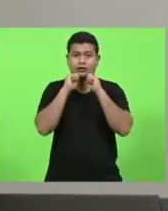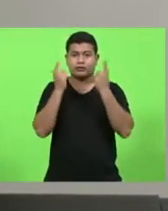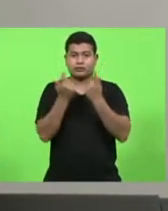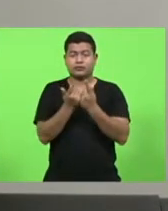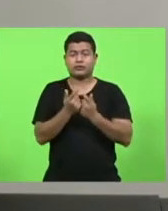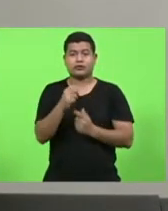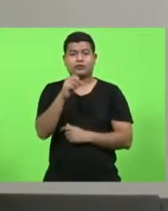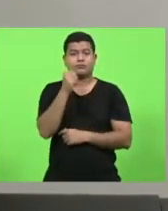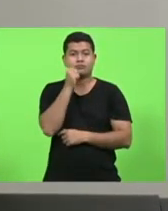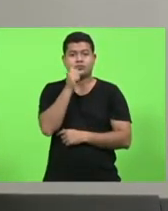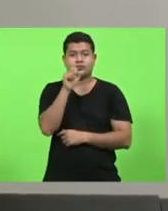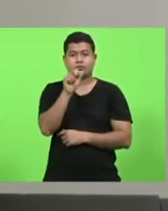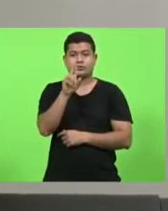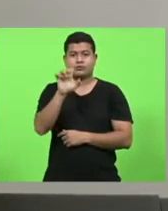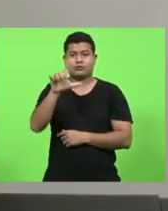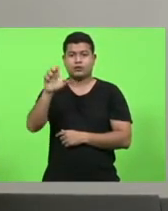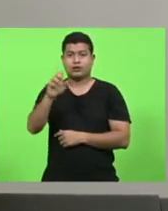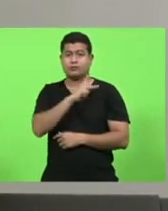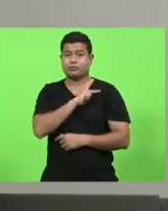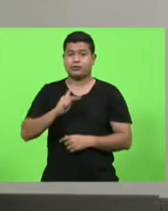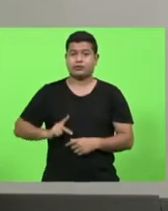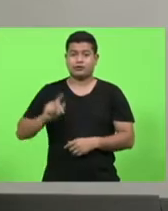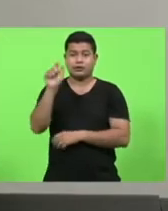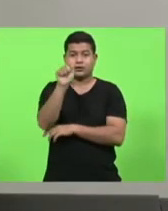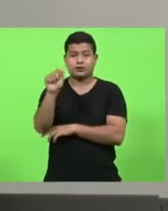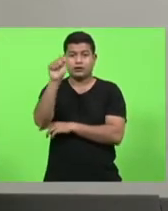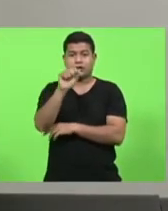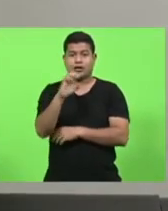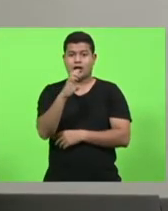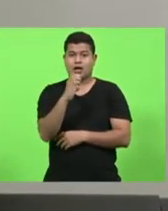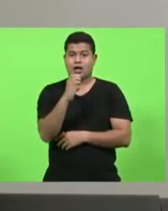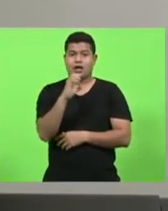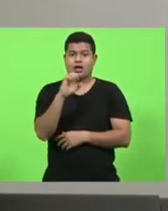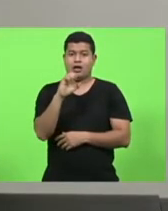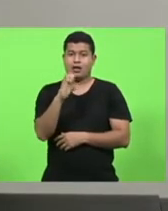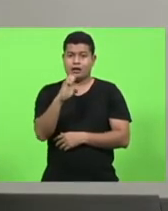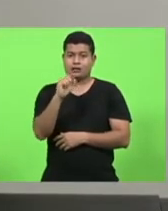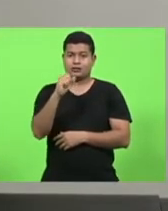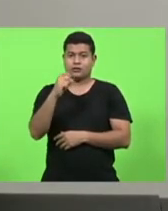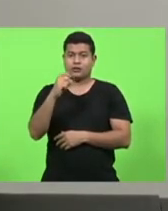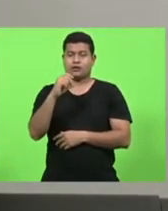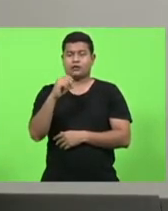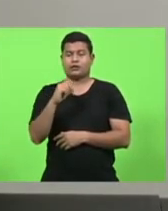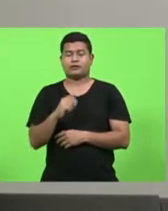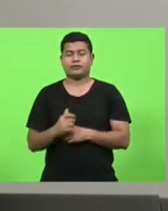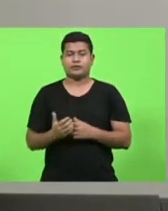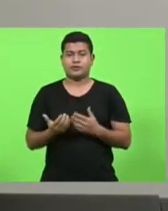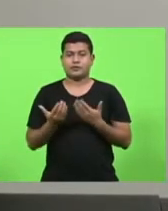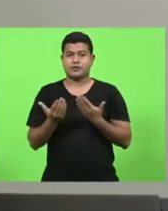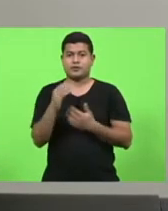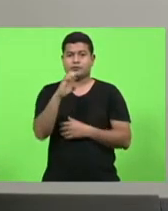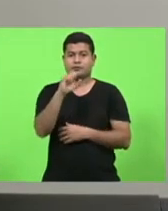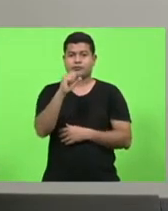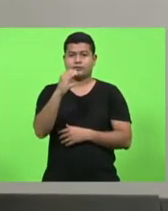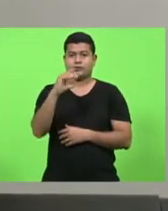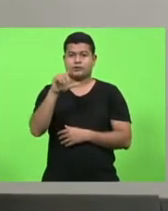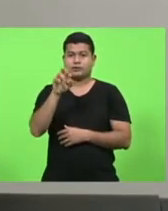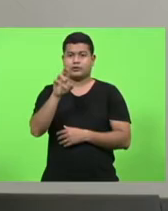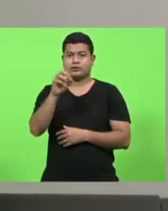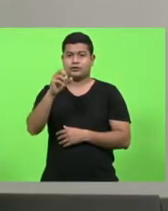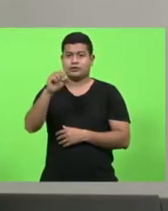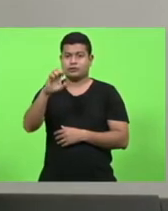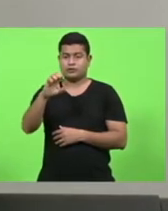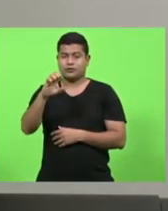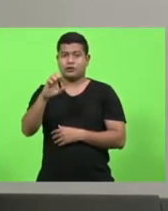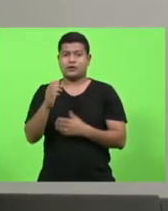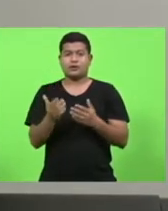Costa, presidente da Associação de Esclerose Múltipla, quem eu saúdo. Kátia Cristiane Purnhagen,